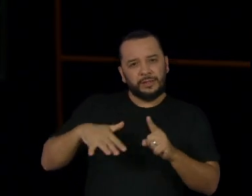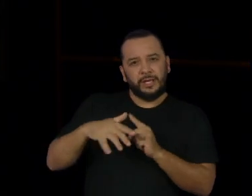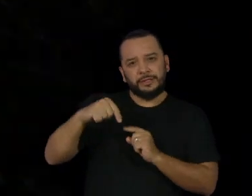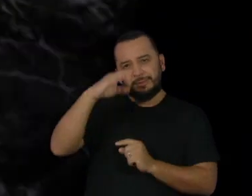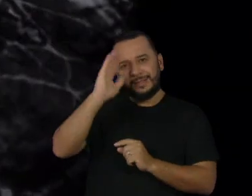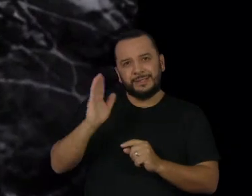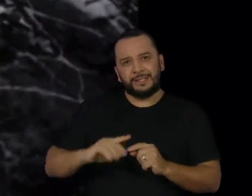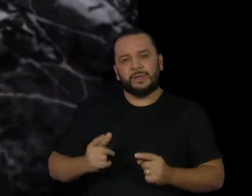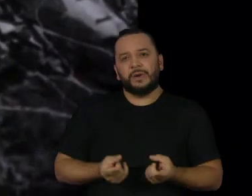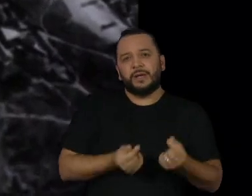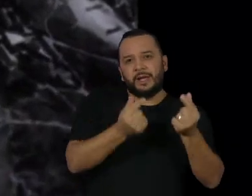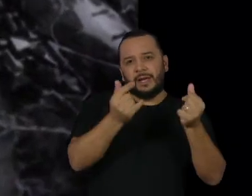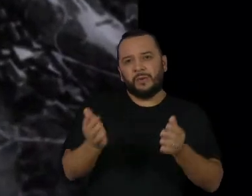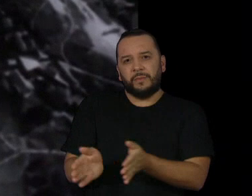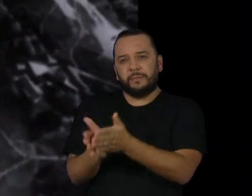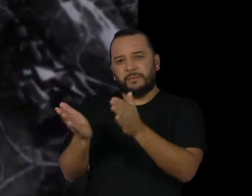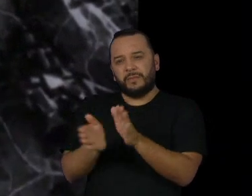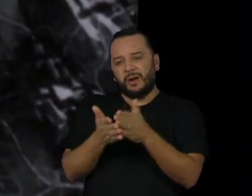desigualdades.